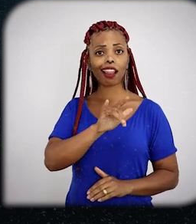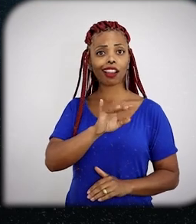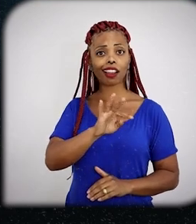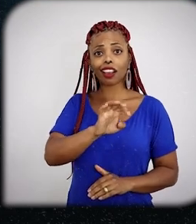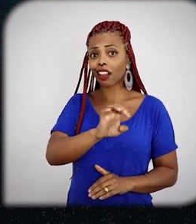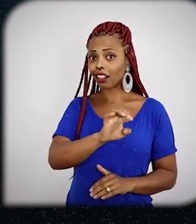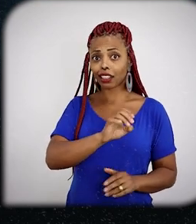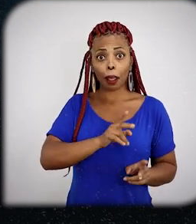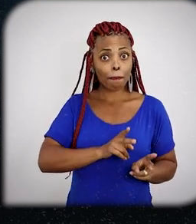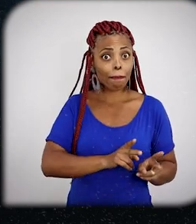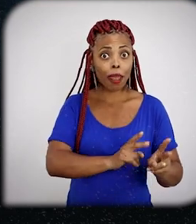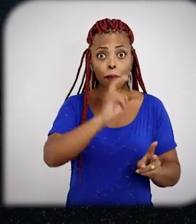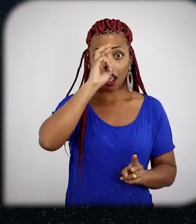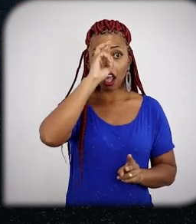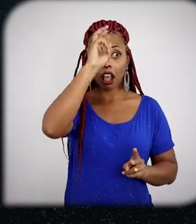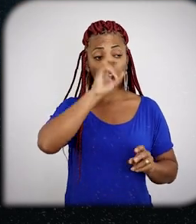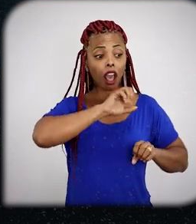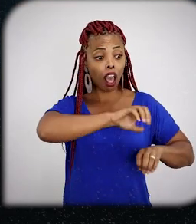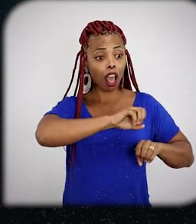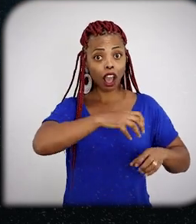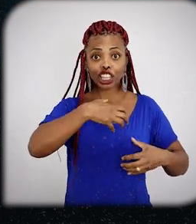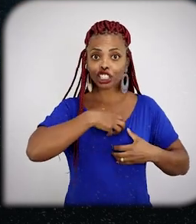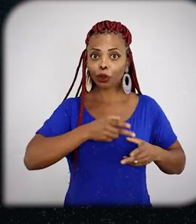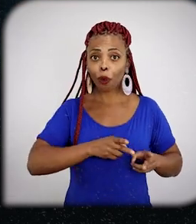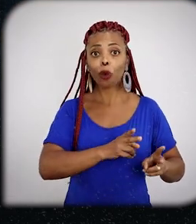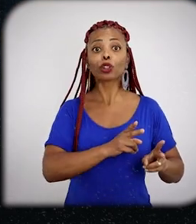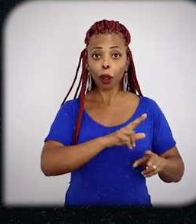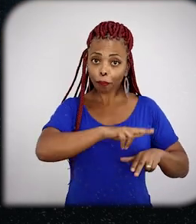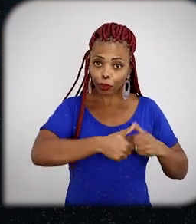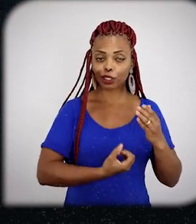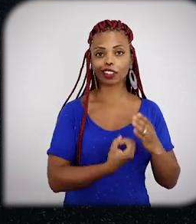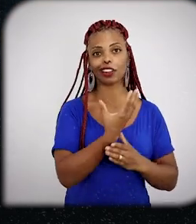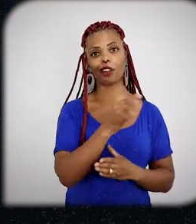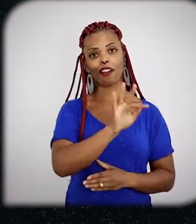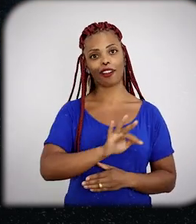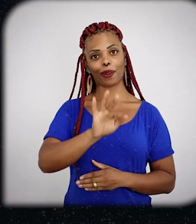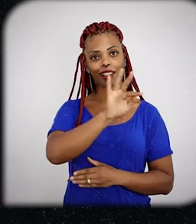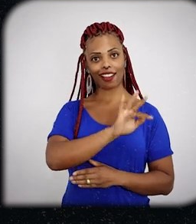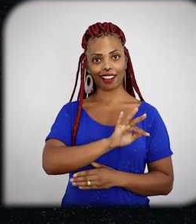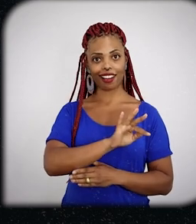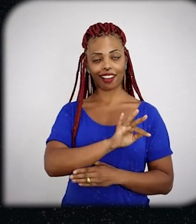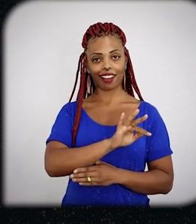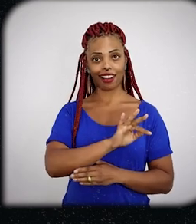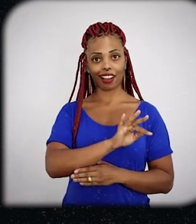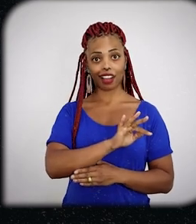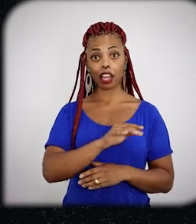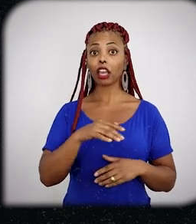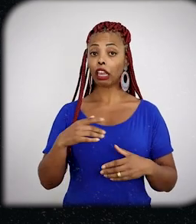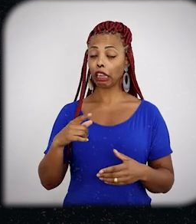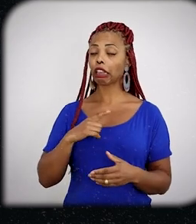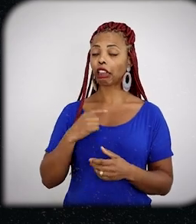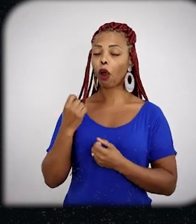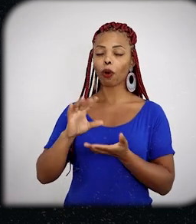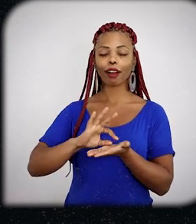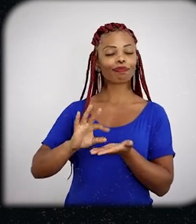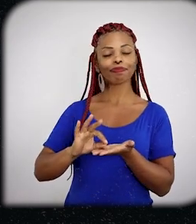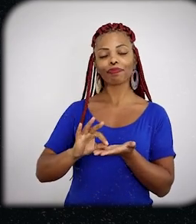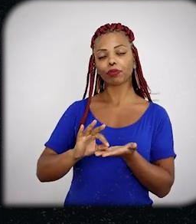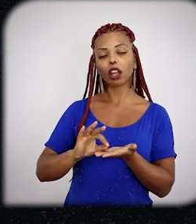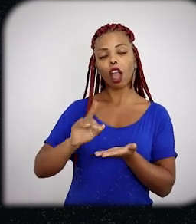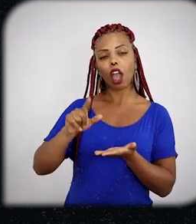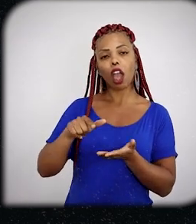De reprodução intelectual das elites. E que há